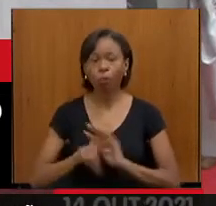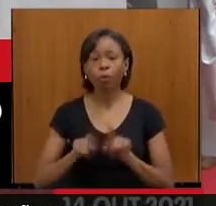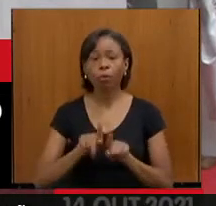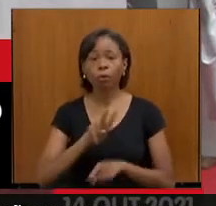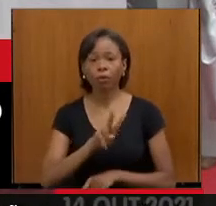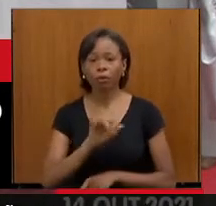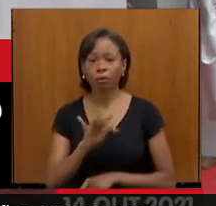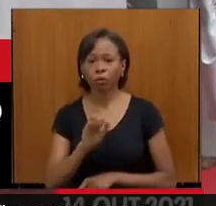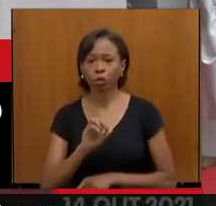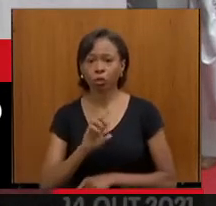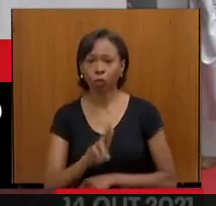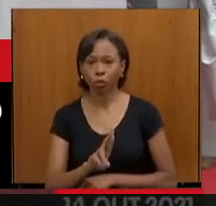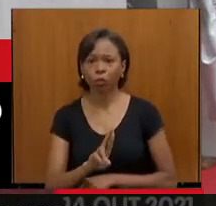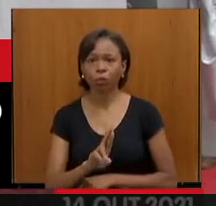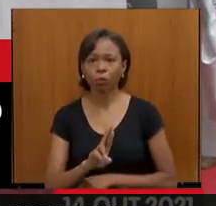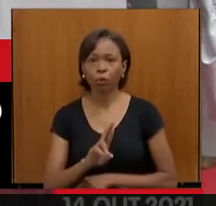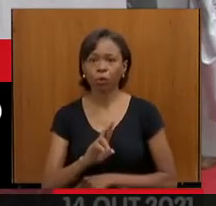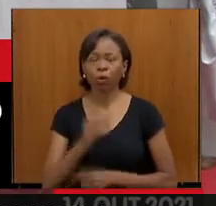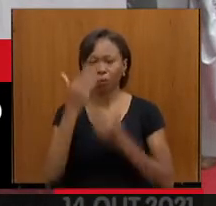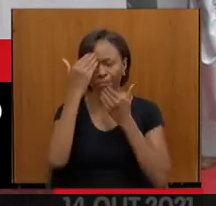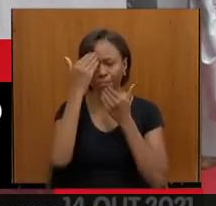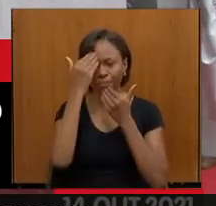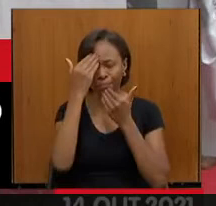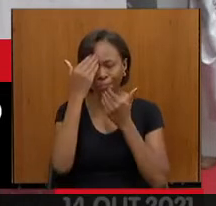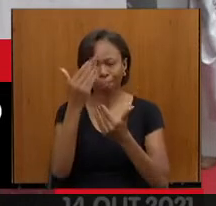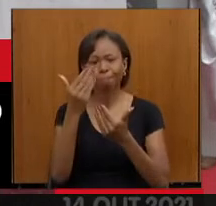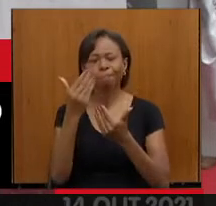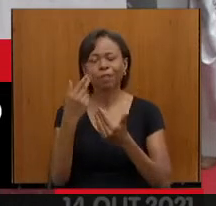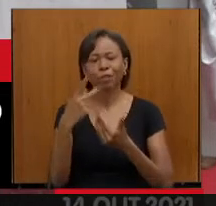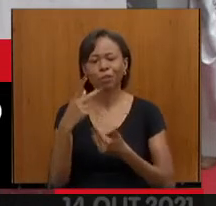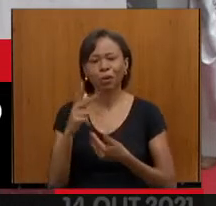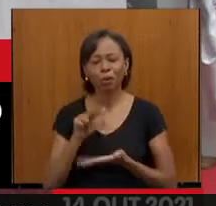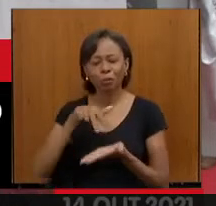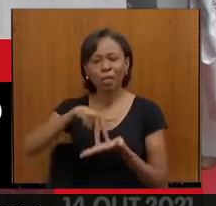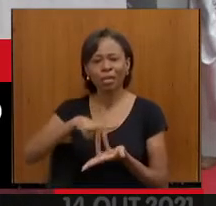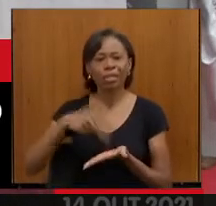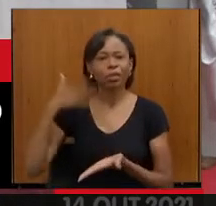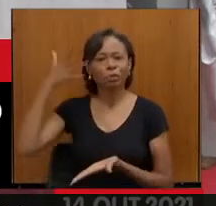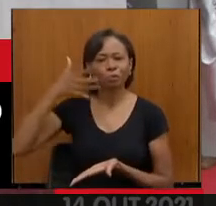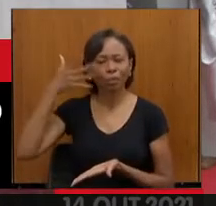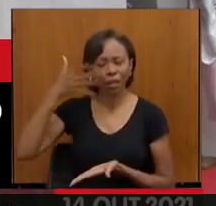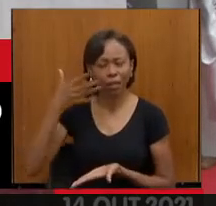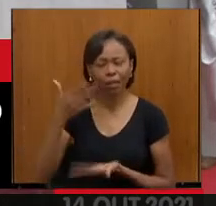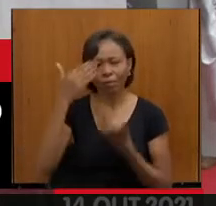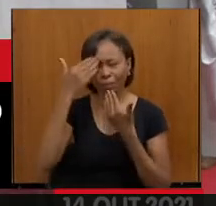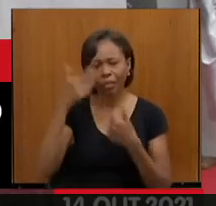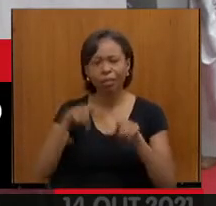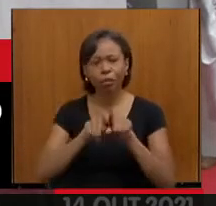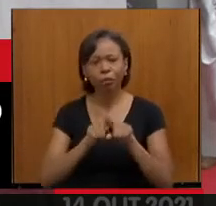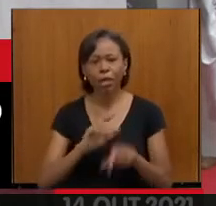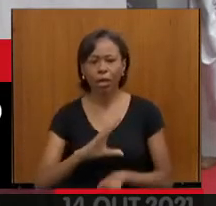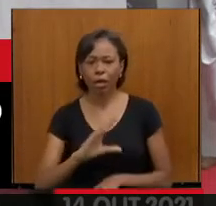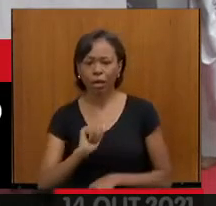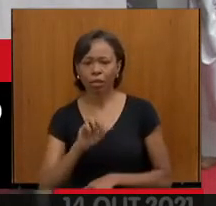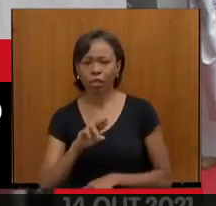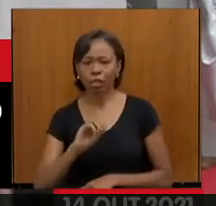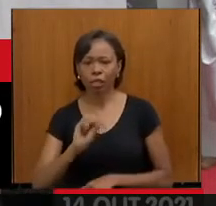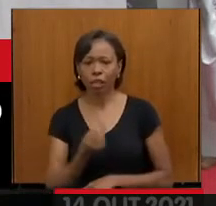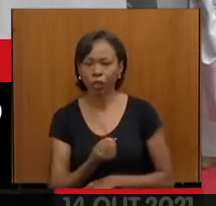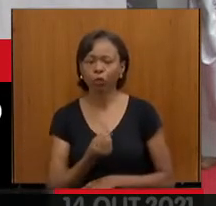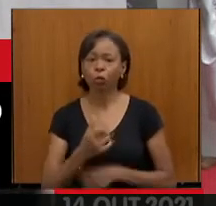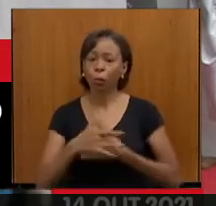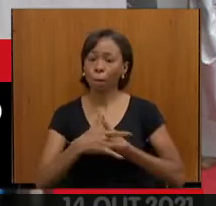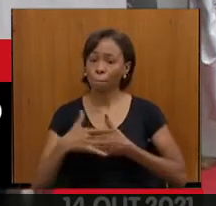Vitor Gabróis, muito obrigado pela presença, pelas palavras, cumprimento doutor Carlos Pimenta,